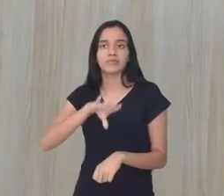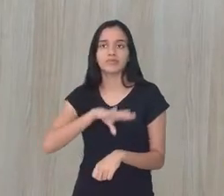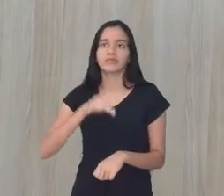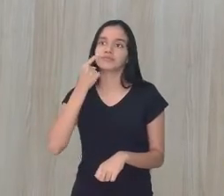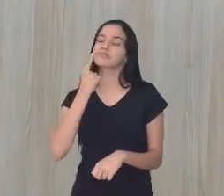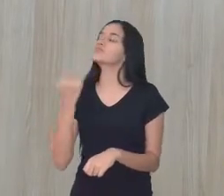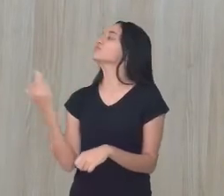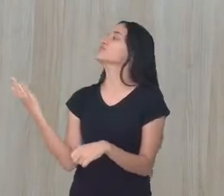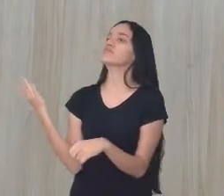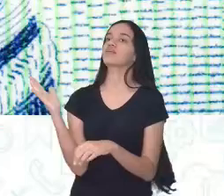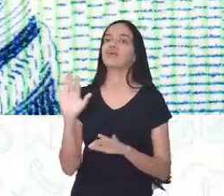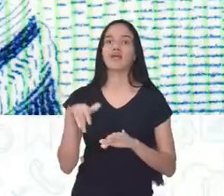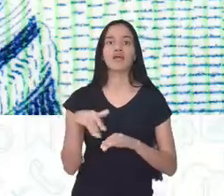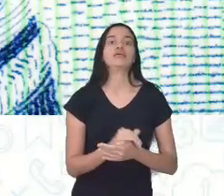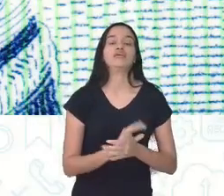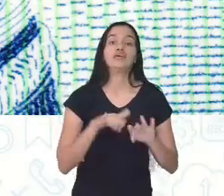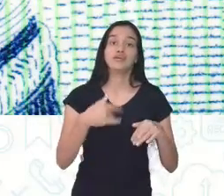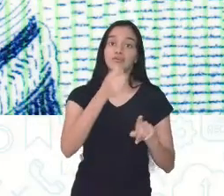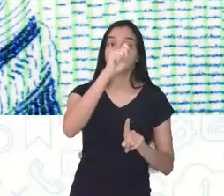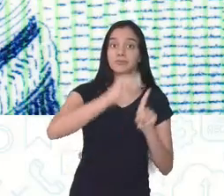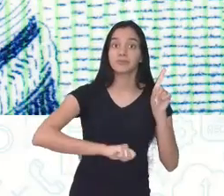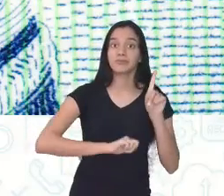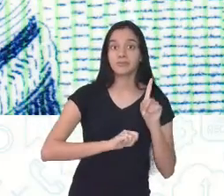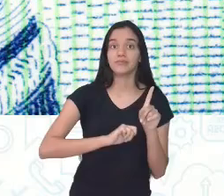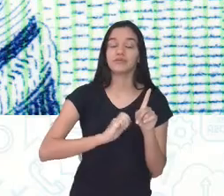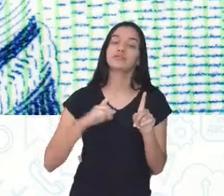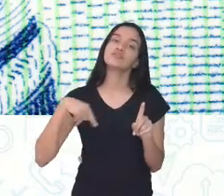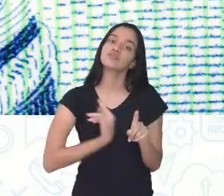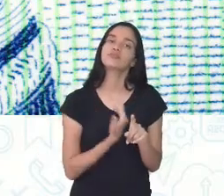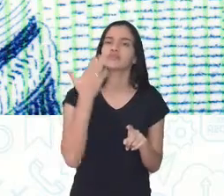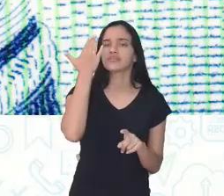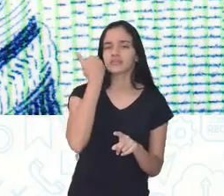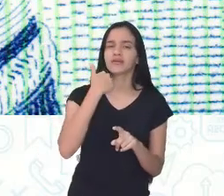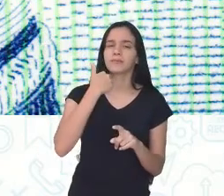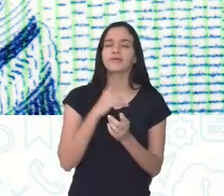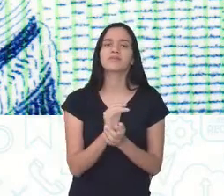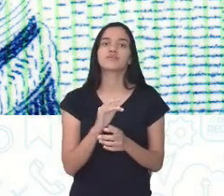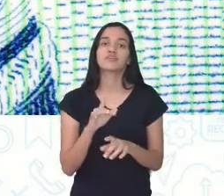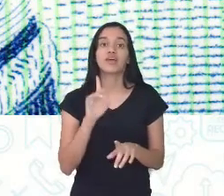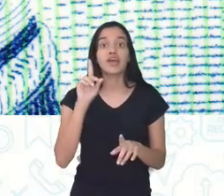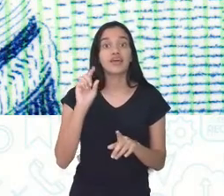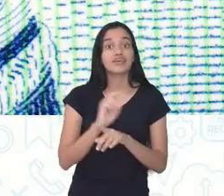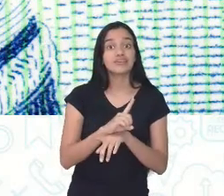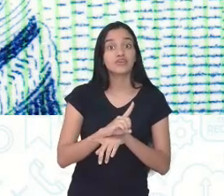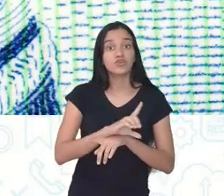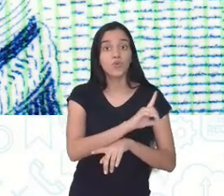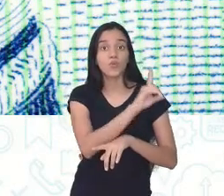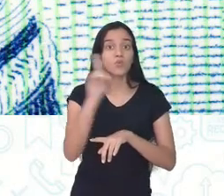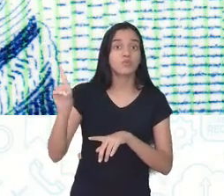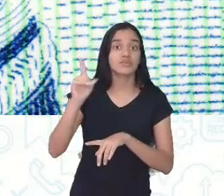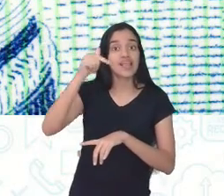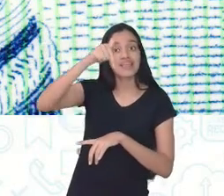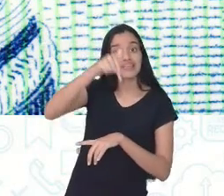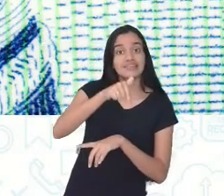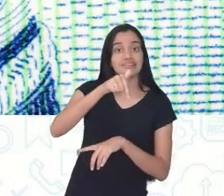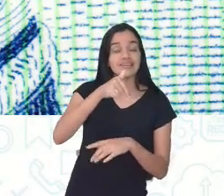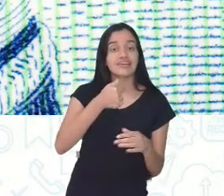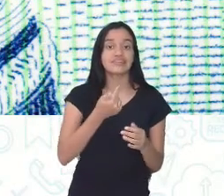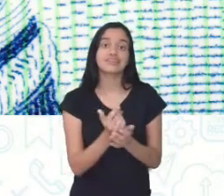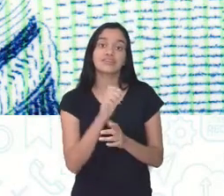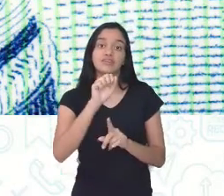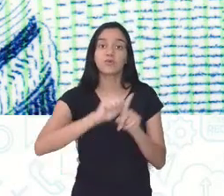olha. Então, no mês, né, a gente sabe que é o dia da independência, né, lá é o 7 de setembro